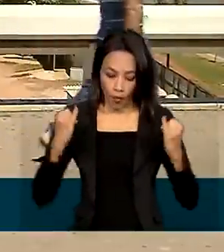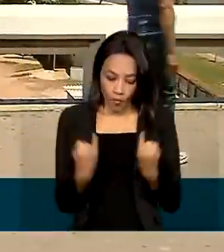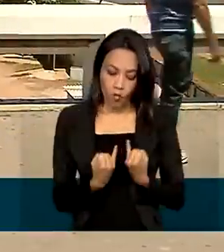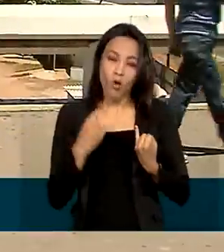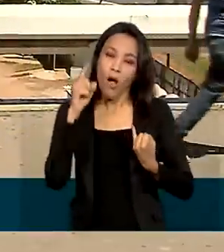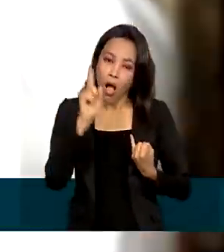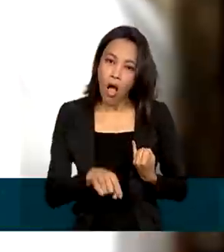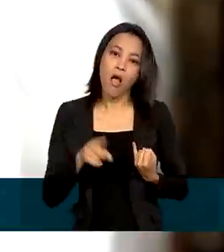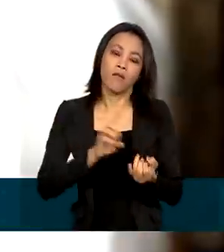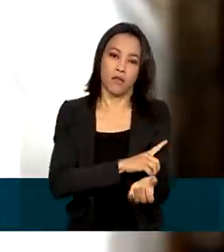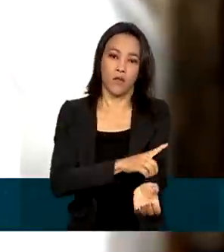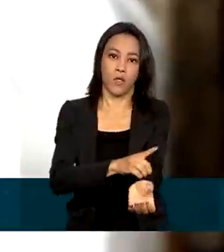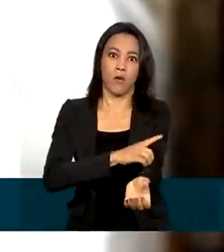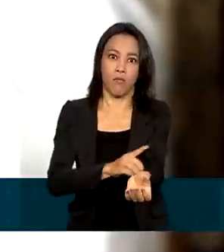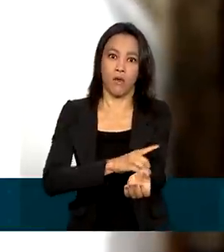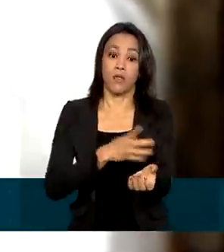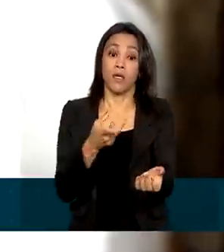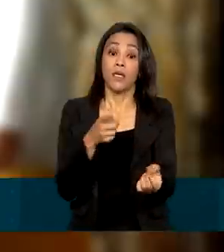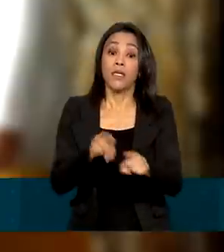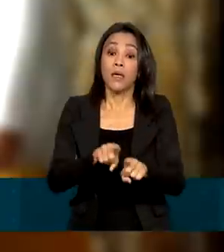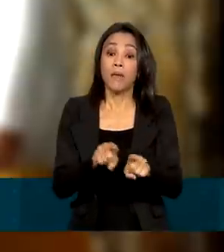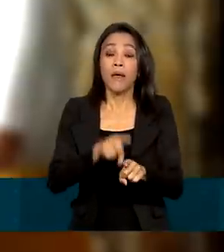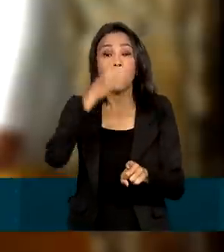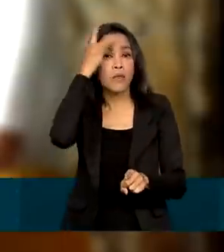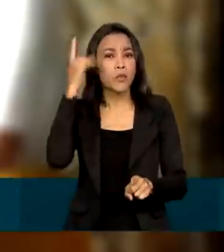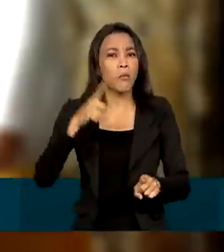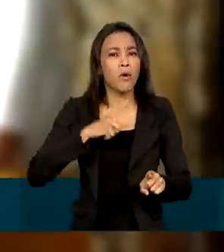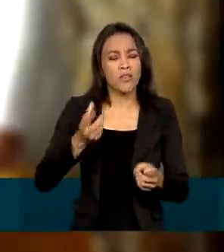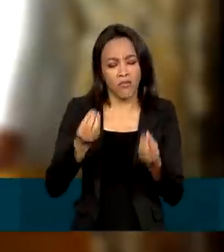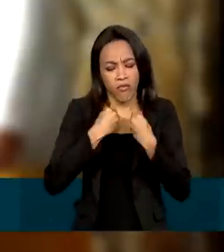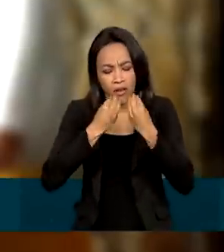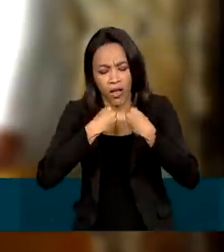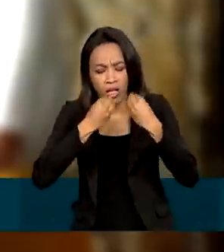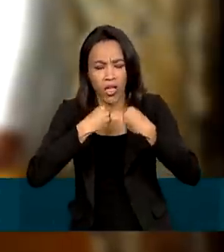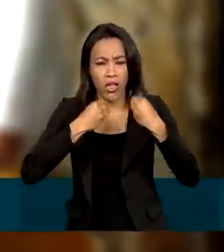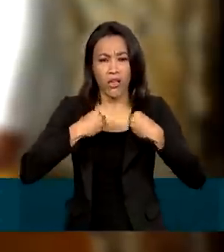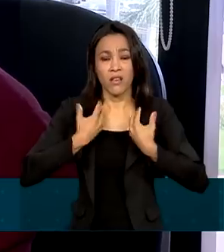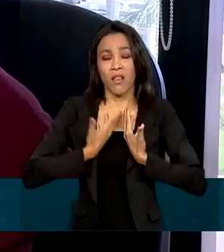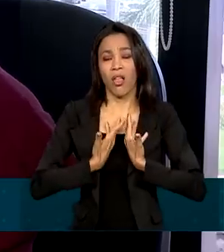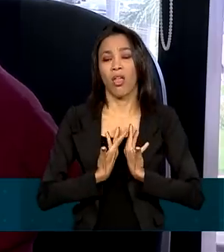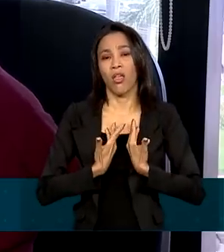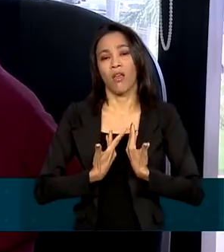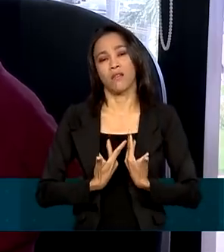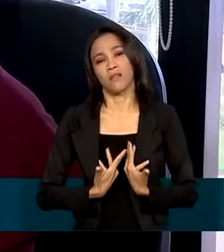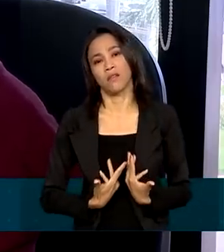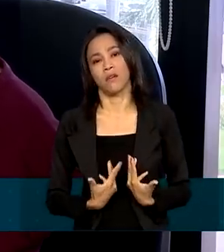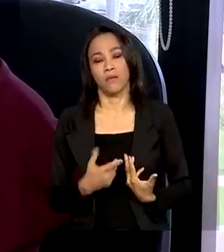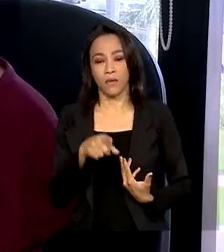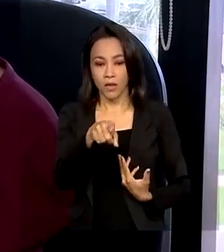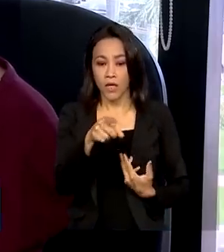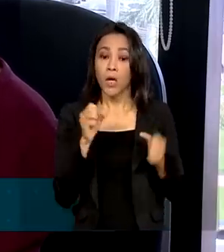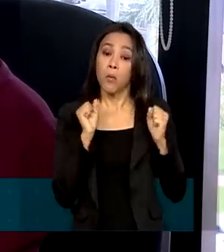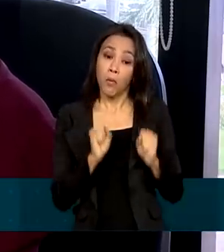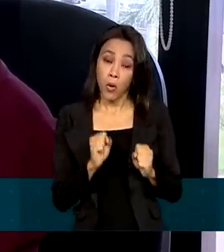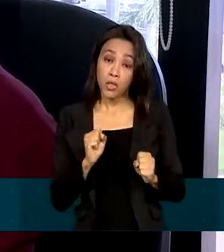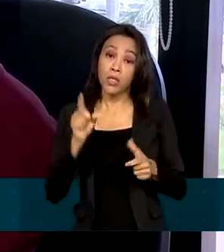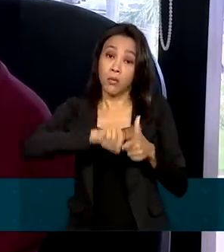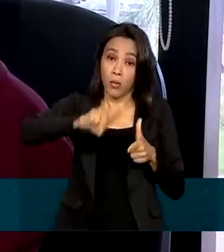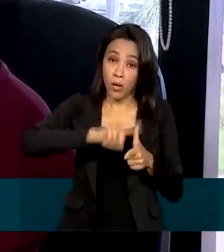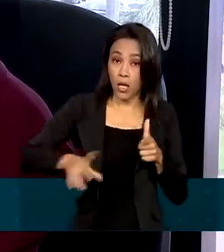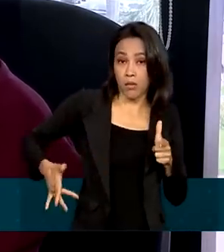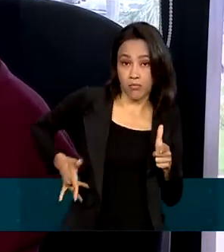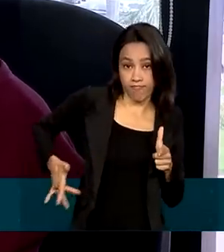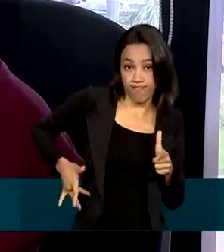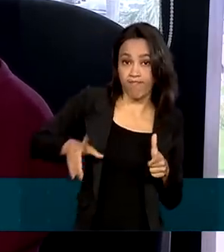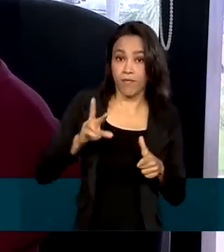do diabetes. O paciente também pode sentir fraqueza e fadiga. O paciente pode evoluir com insuficiência renal e